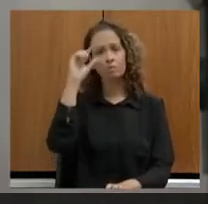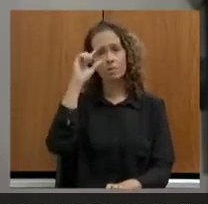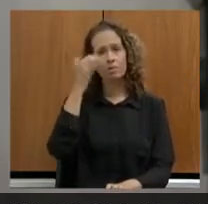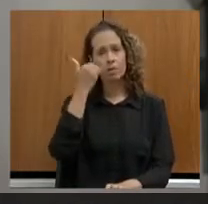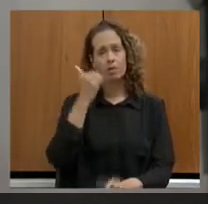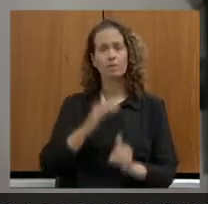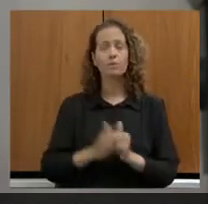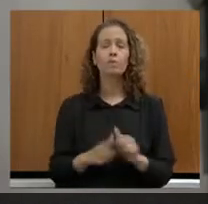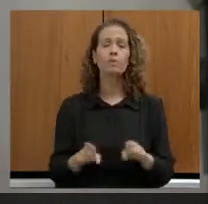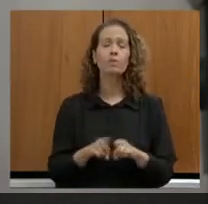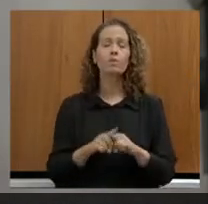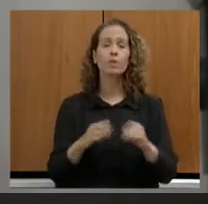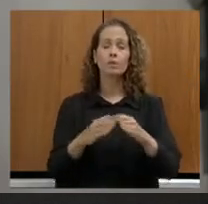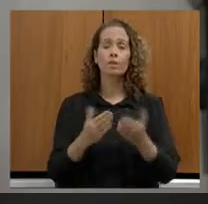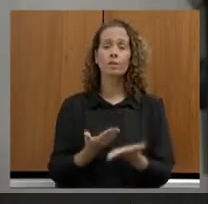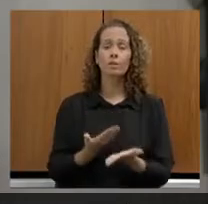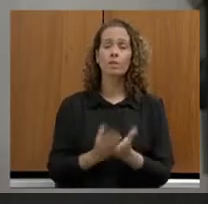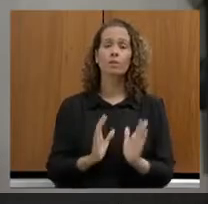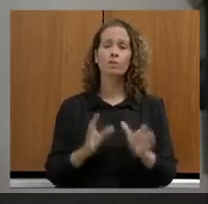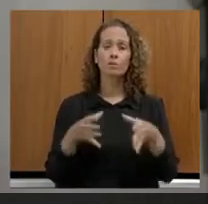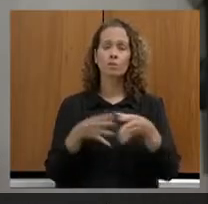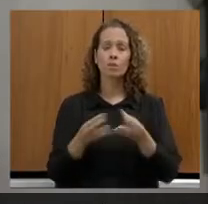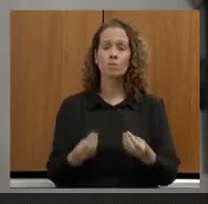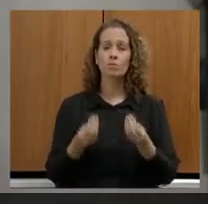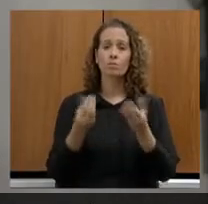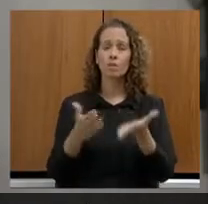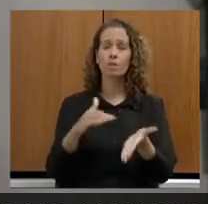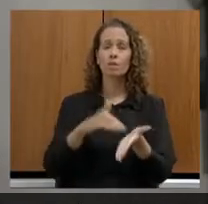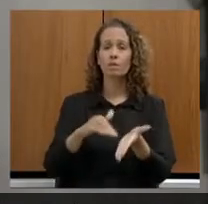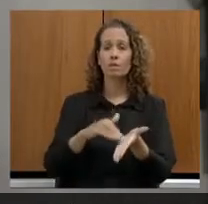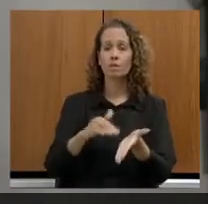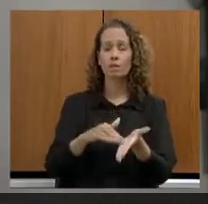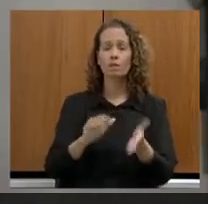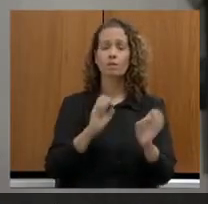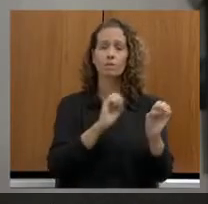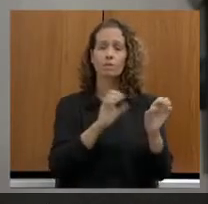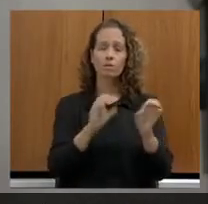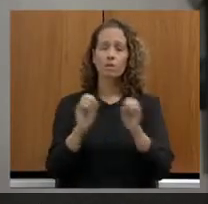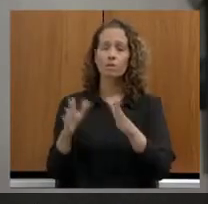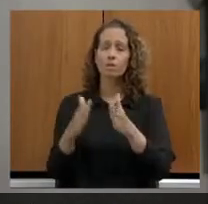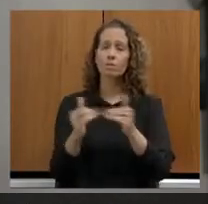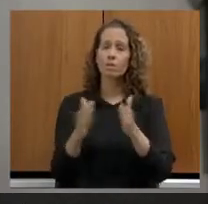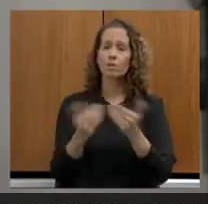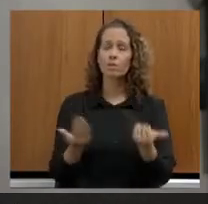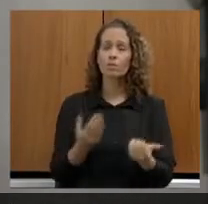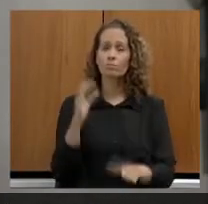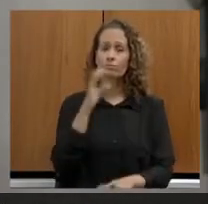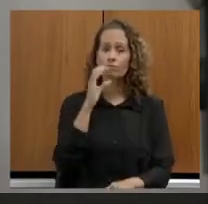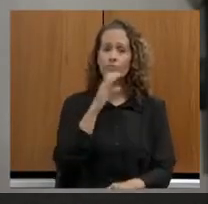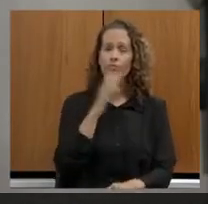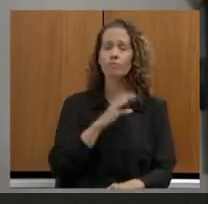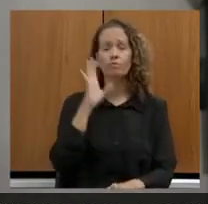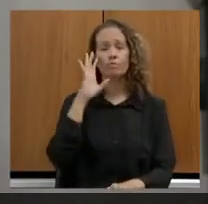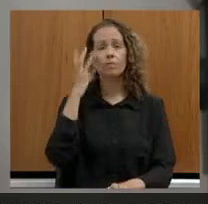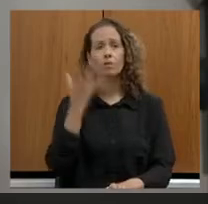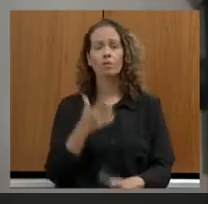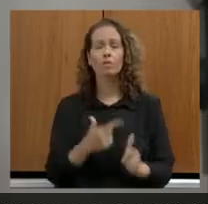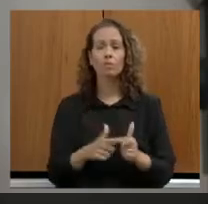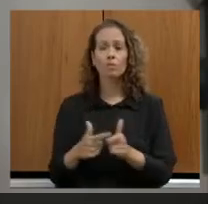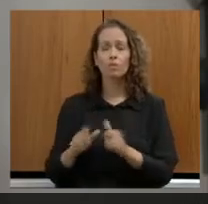requerimento Como estão que seja encaminhada à secretaria de saúde educação e pedir providências para o cumprimento das metas do Plano Estadual de Educação